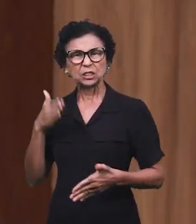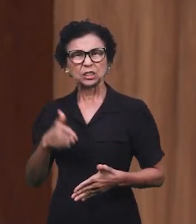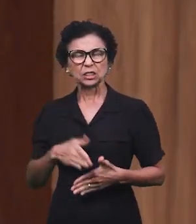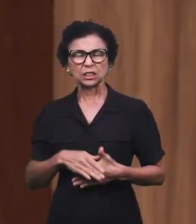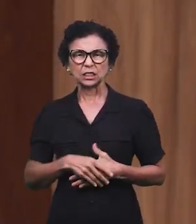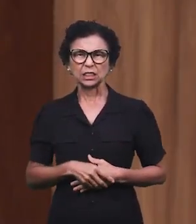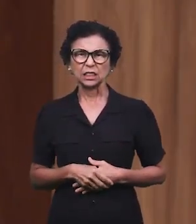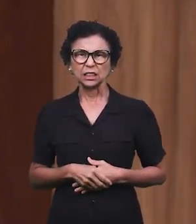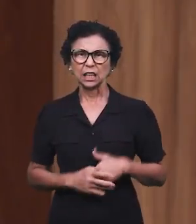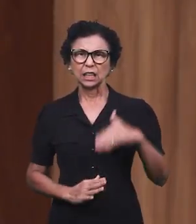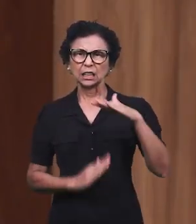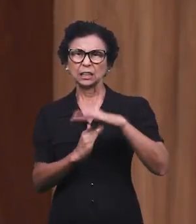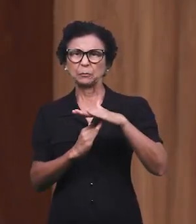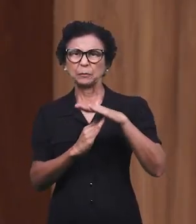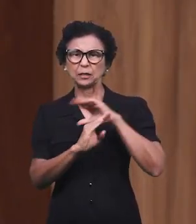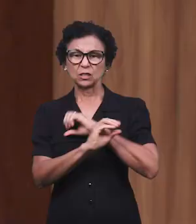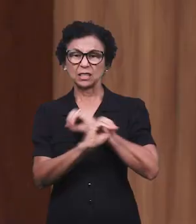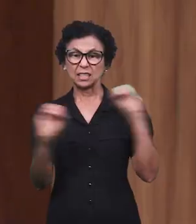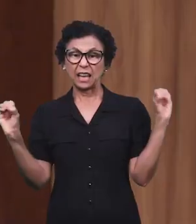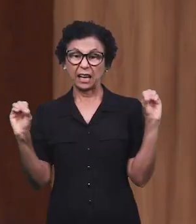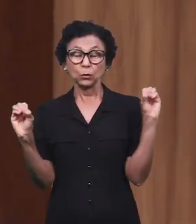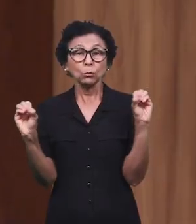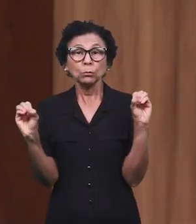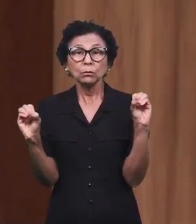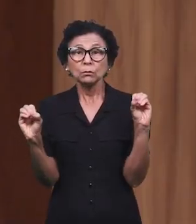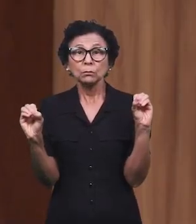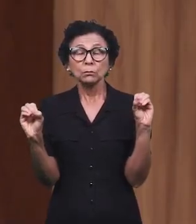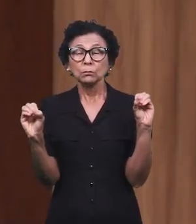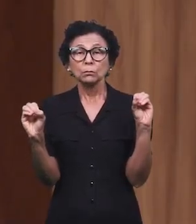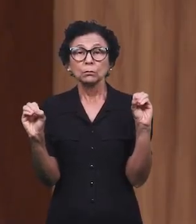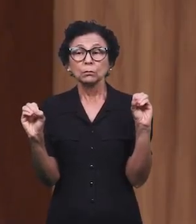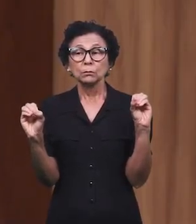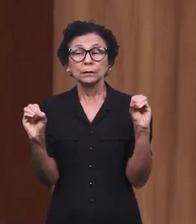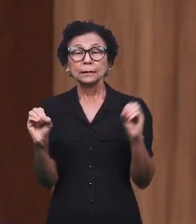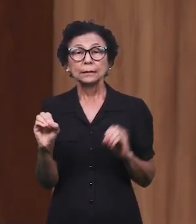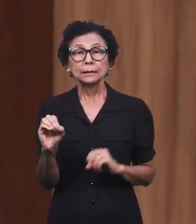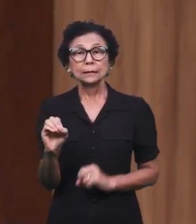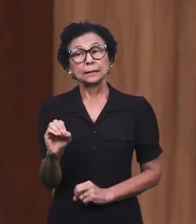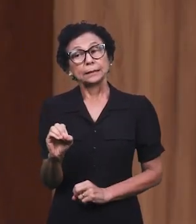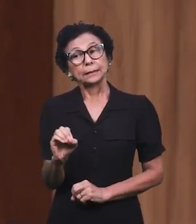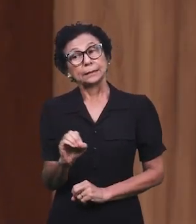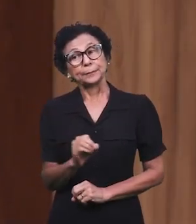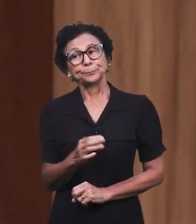não sabe os limites, e principalmente quando o casal